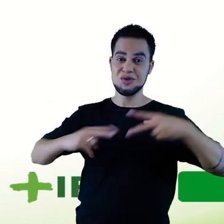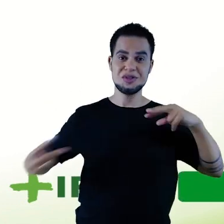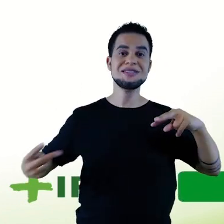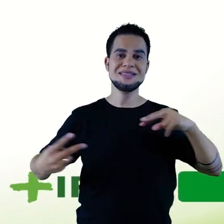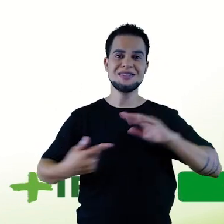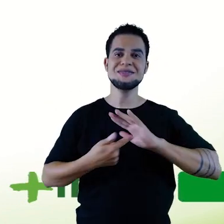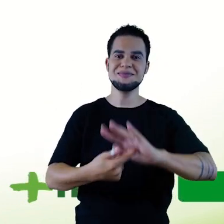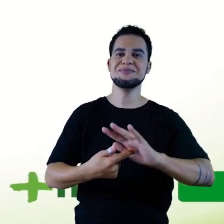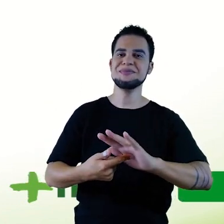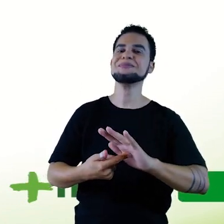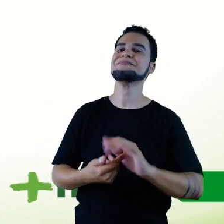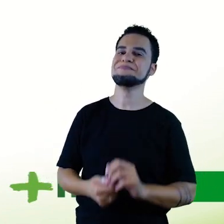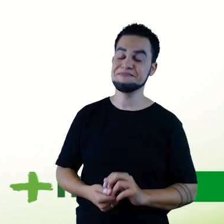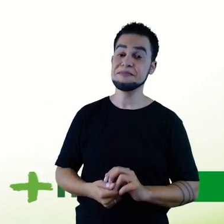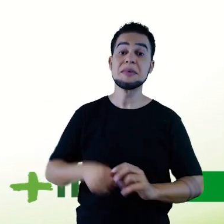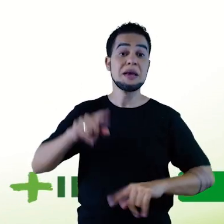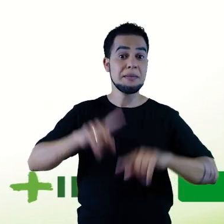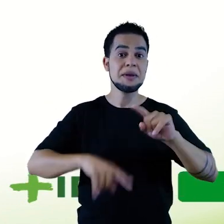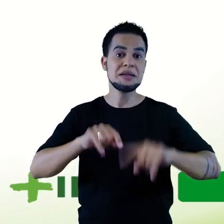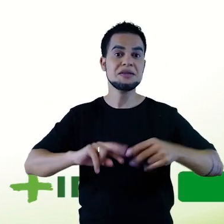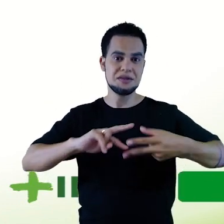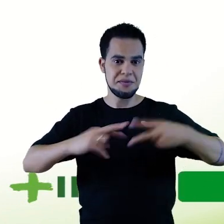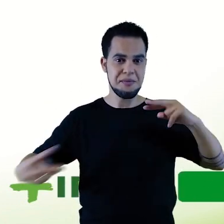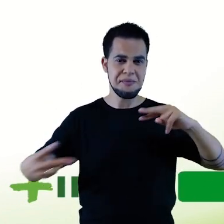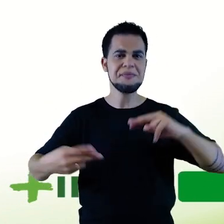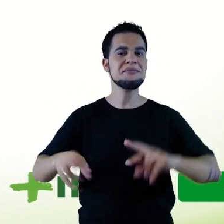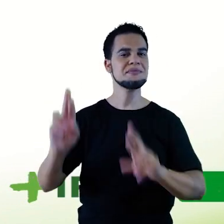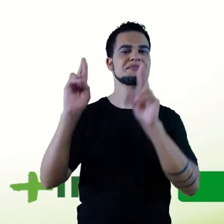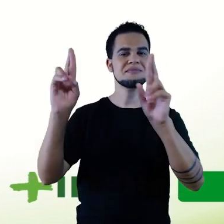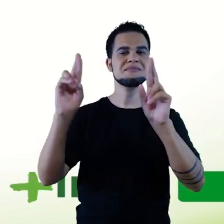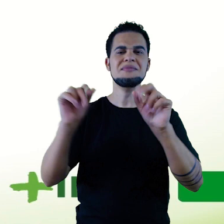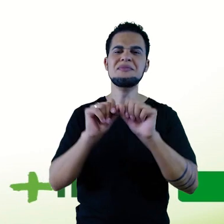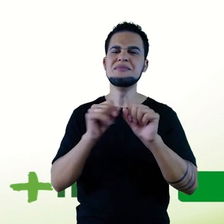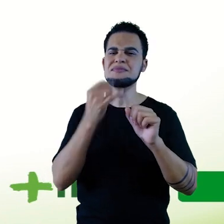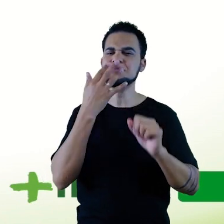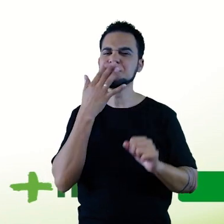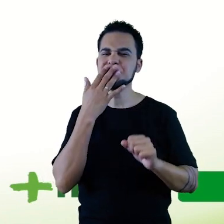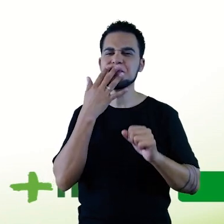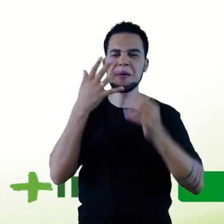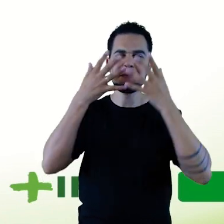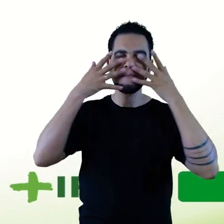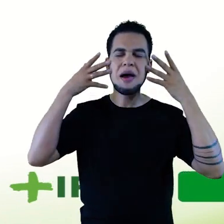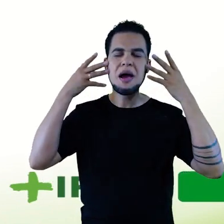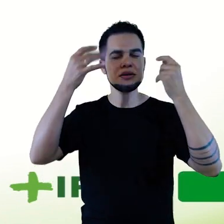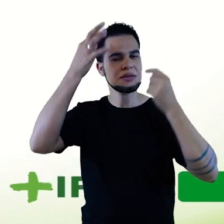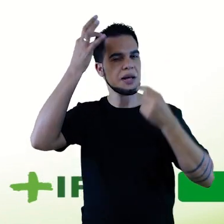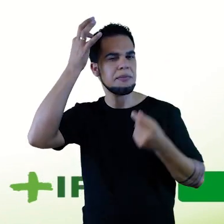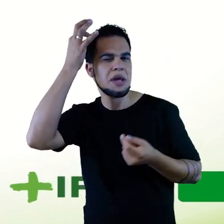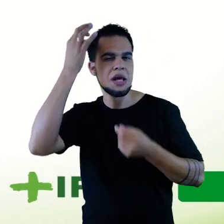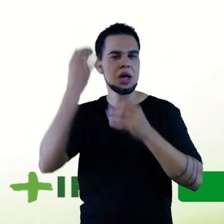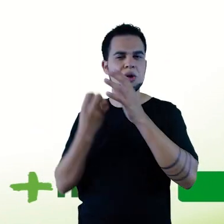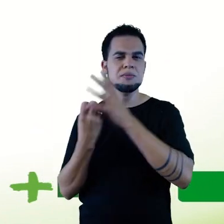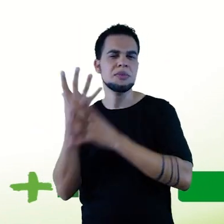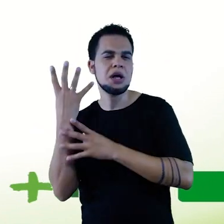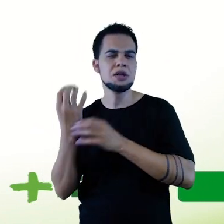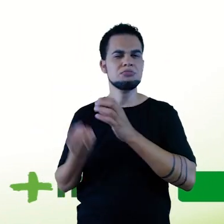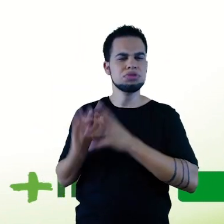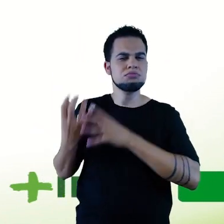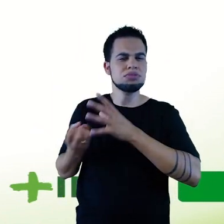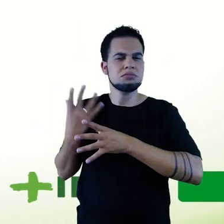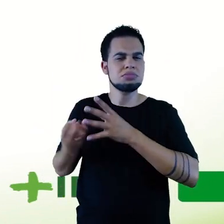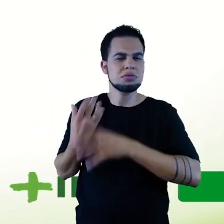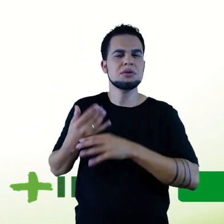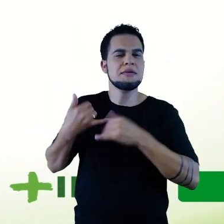tinha apresentado ali atrás. O material genético ele é responsável por fazer a cor da pele, a cor do cabelo, aquela planta ali, a